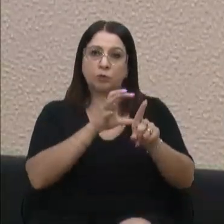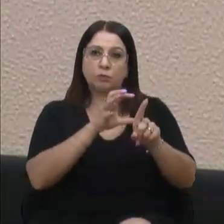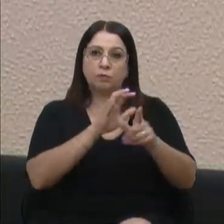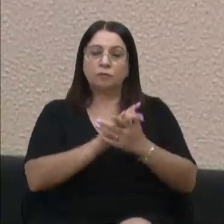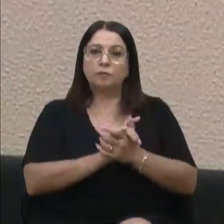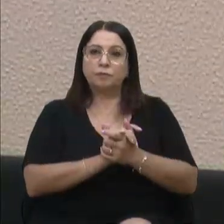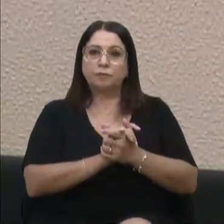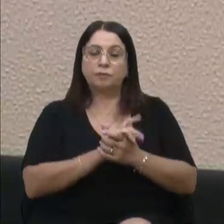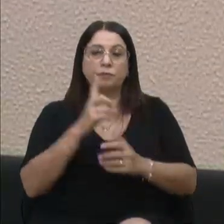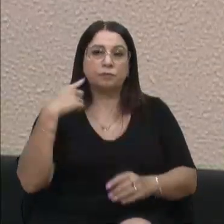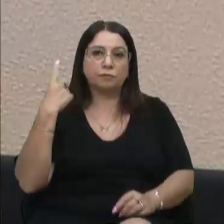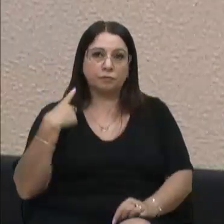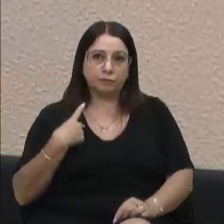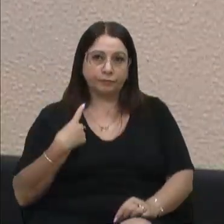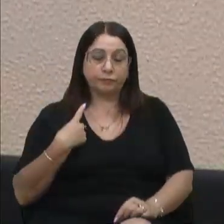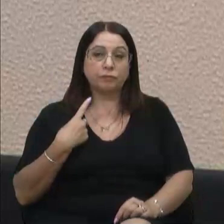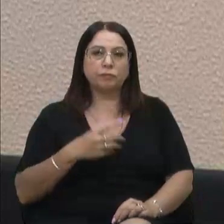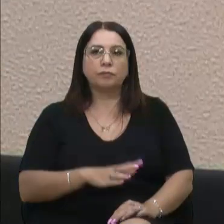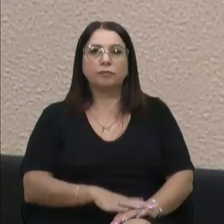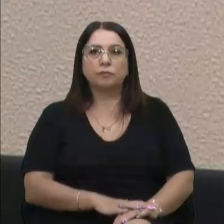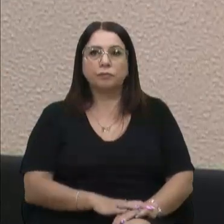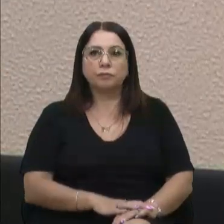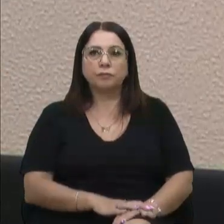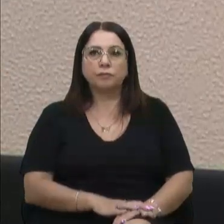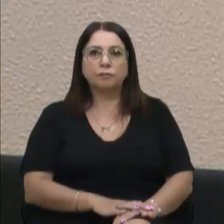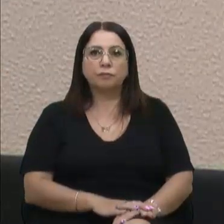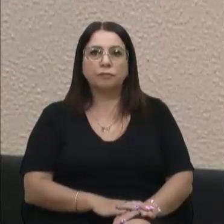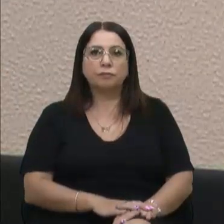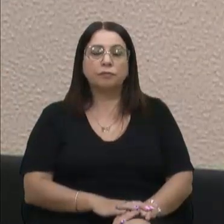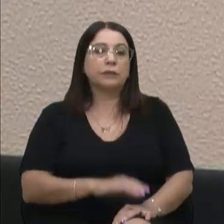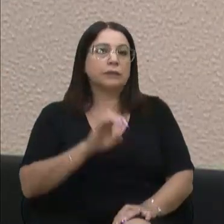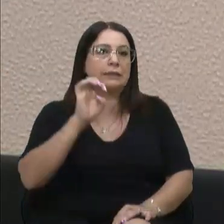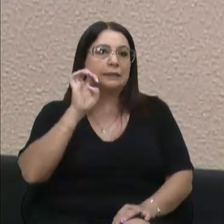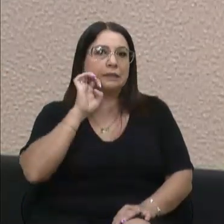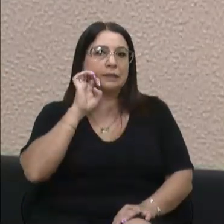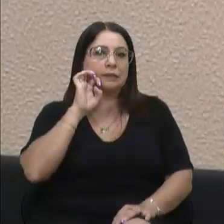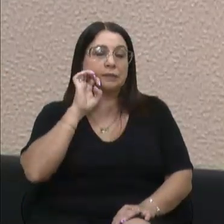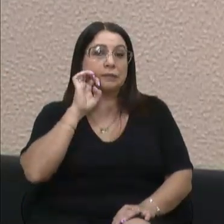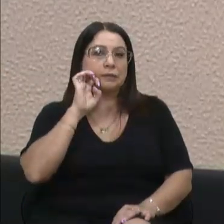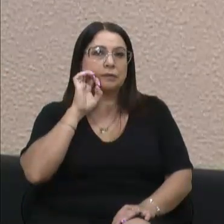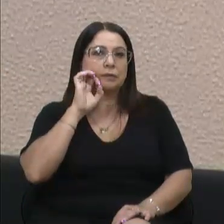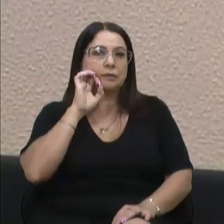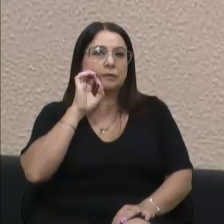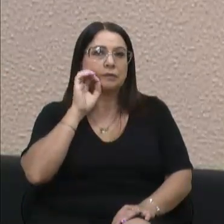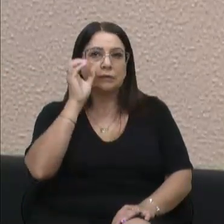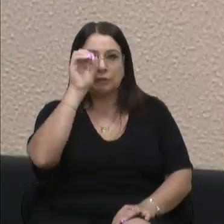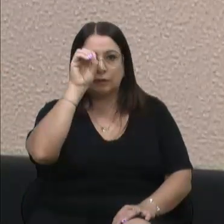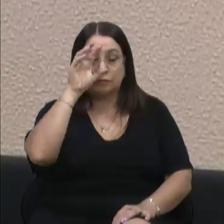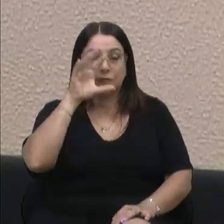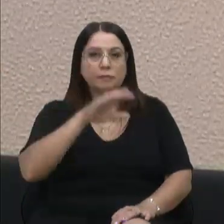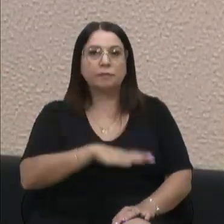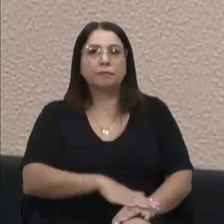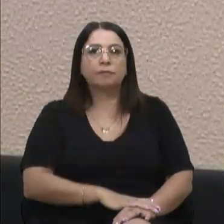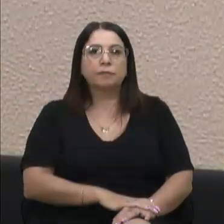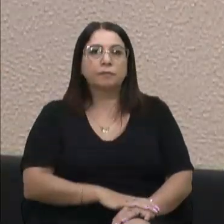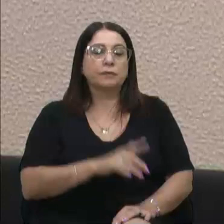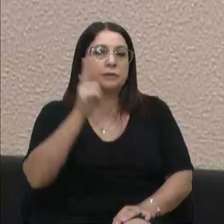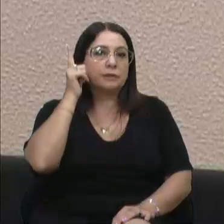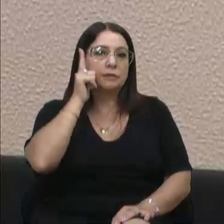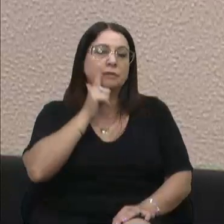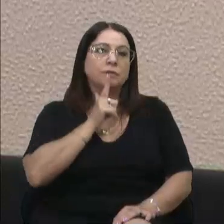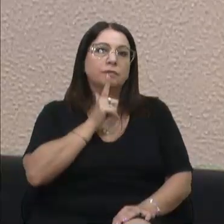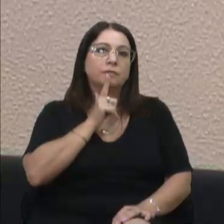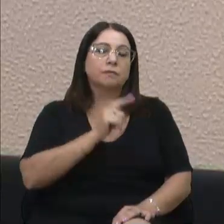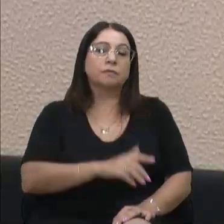da Denise Pessoa, vereadora Denise Pessoa, vereadora Estela Ballardin, vereador Fiuza, vereador Lucas